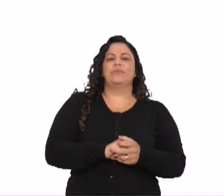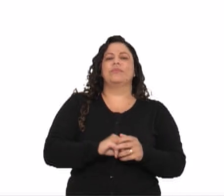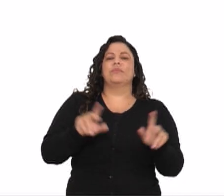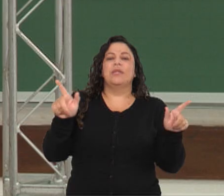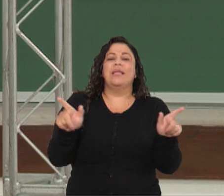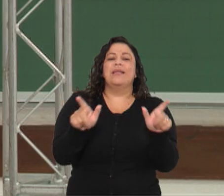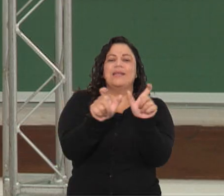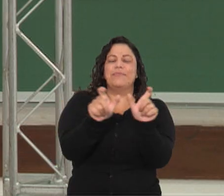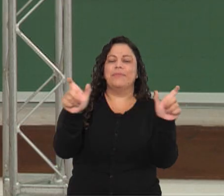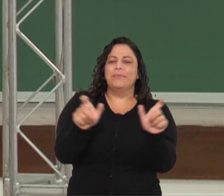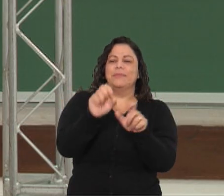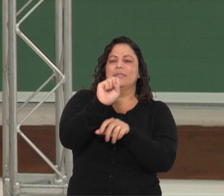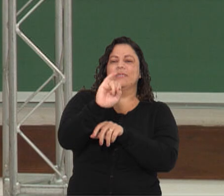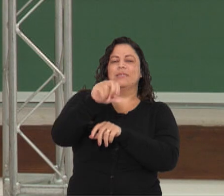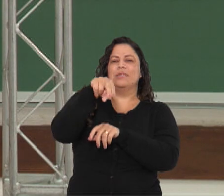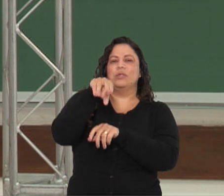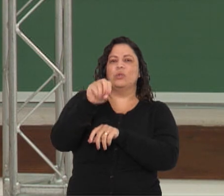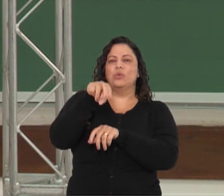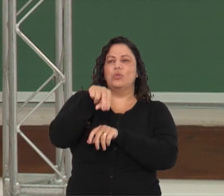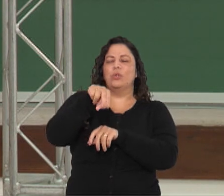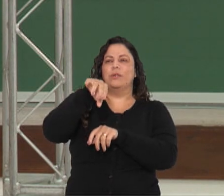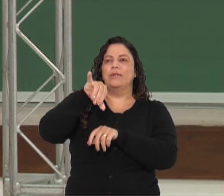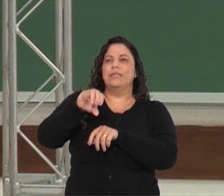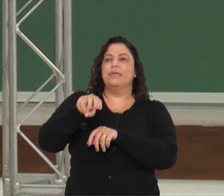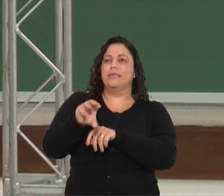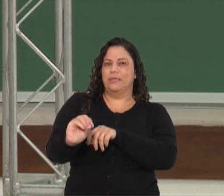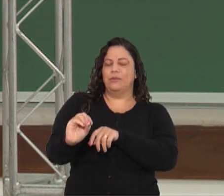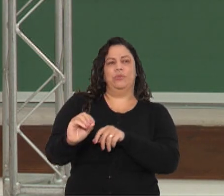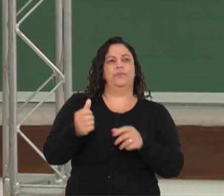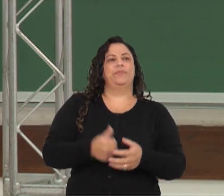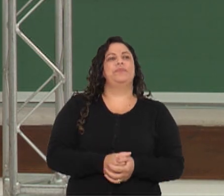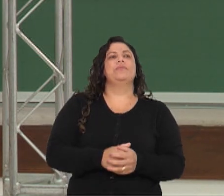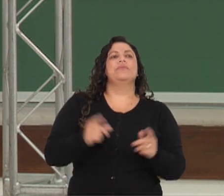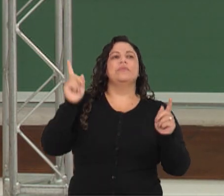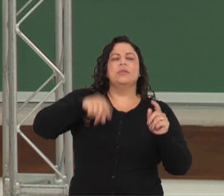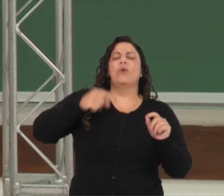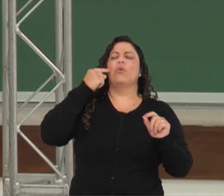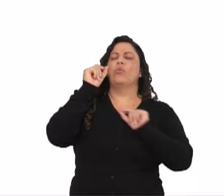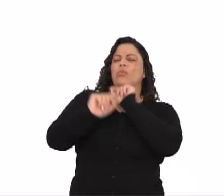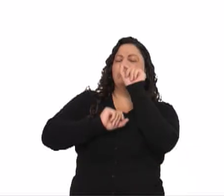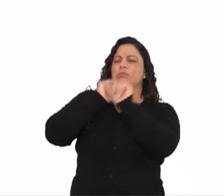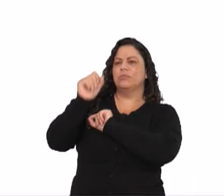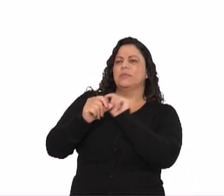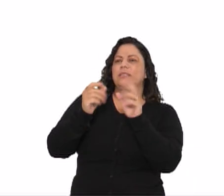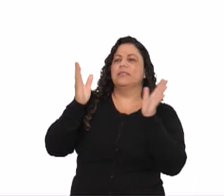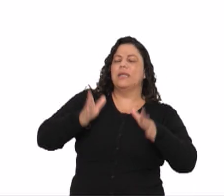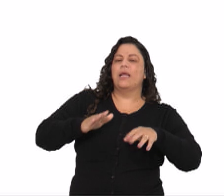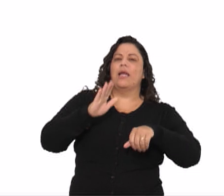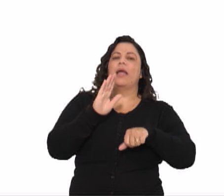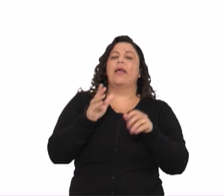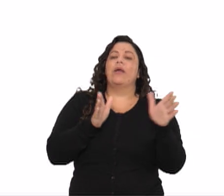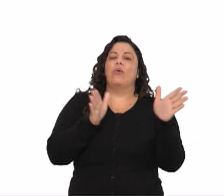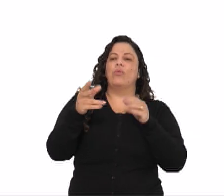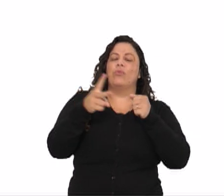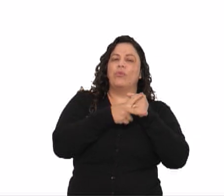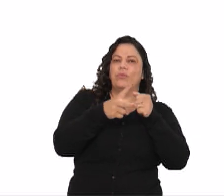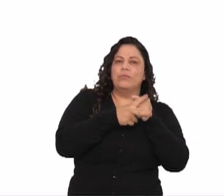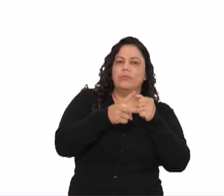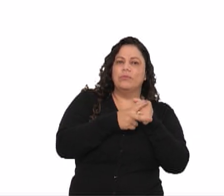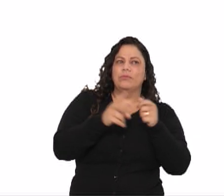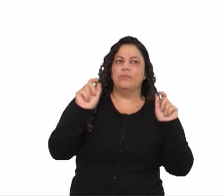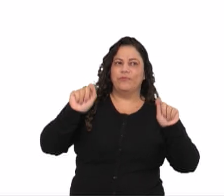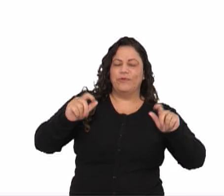falou sobre o Present Continuous, né? Present Continuous, conforme diz aqui, ele é um tempo verbal to show that an